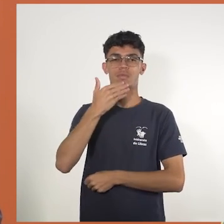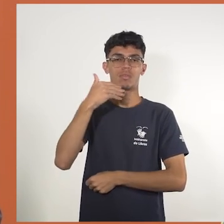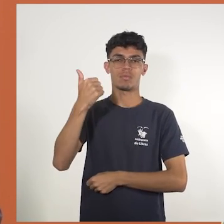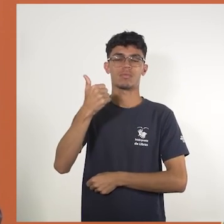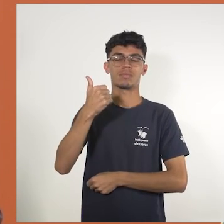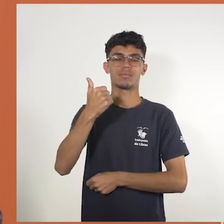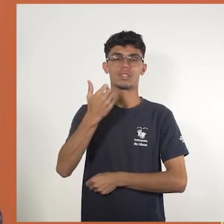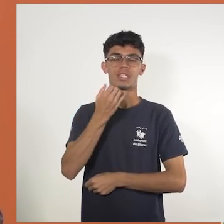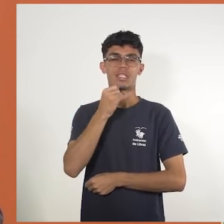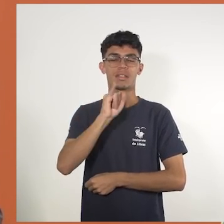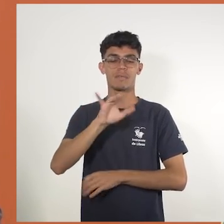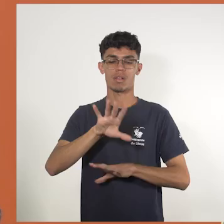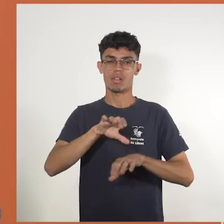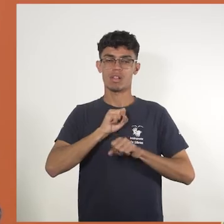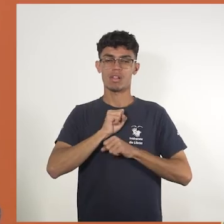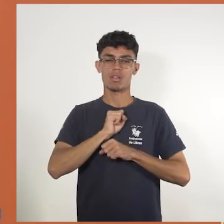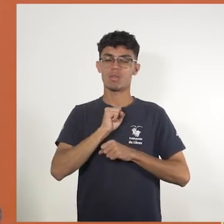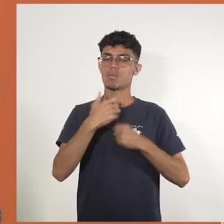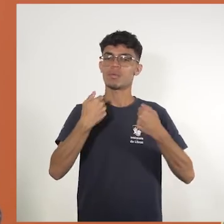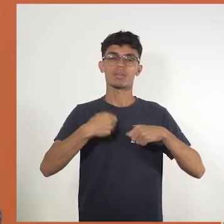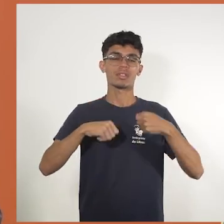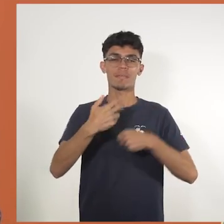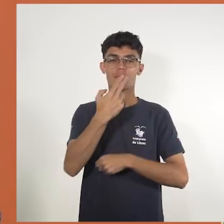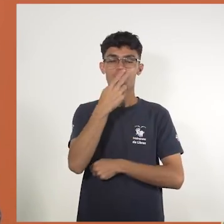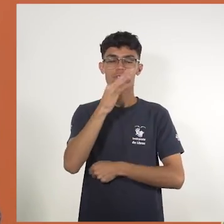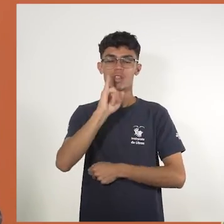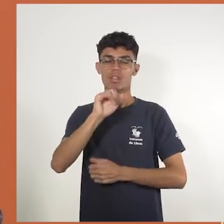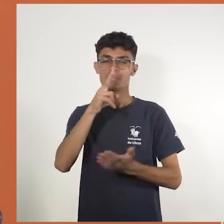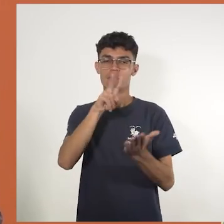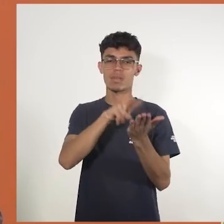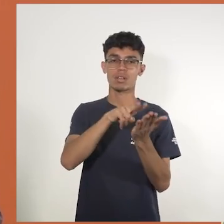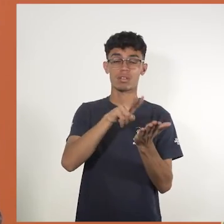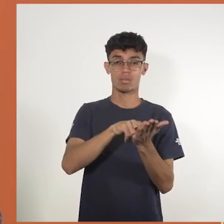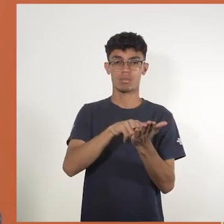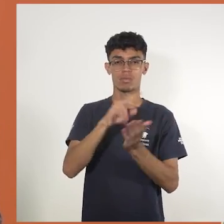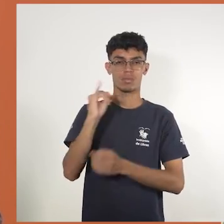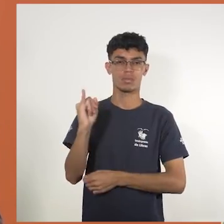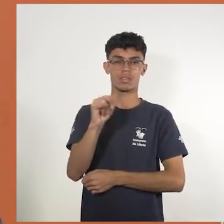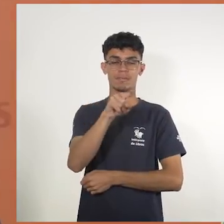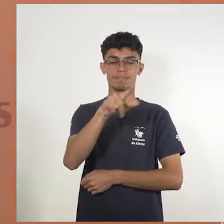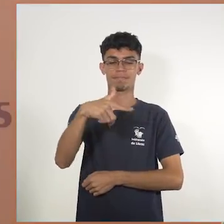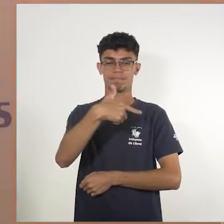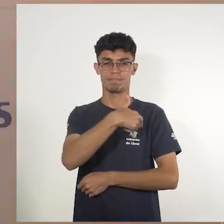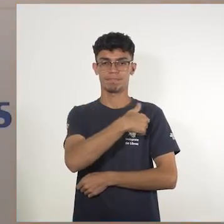de enfermaria ou de UTI, né? Então, o importante é tomar a vacina.